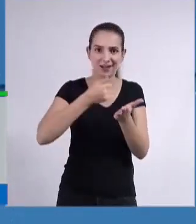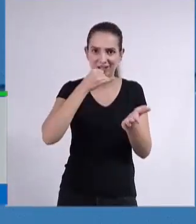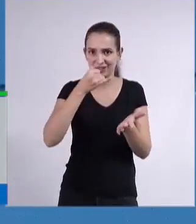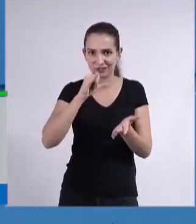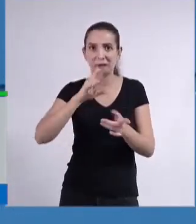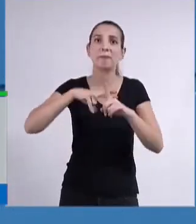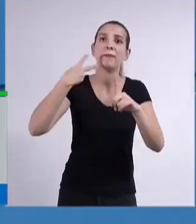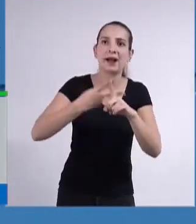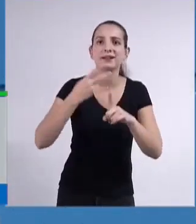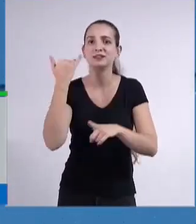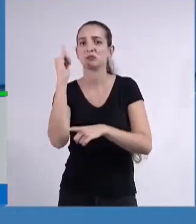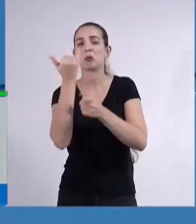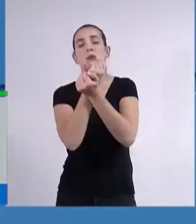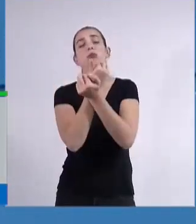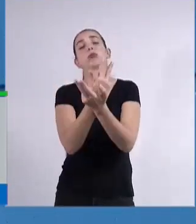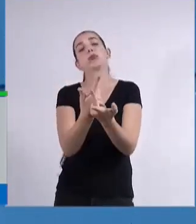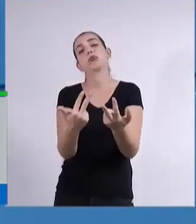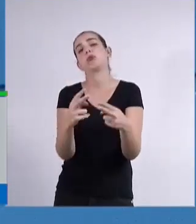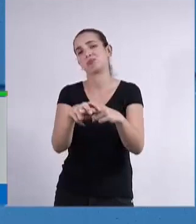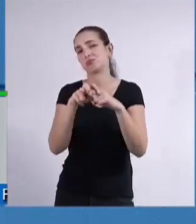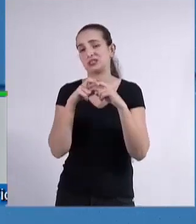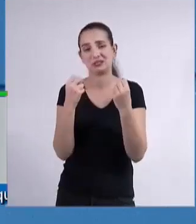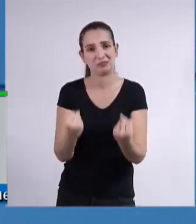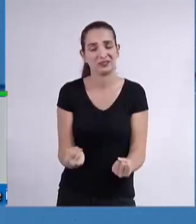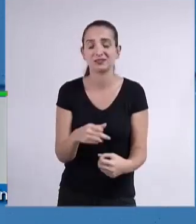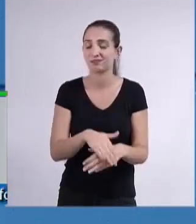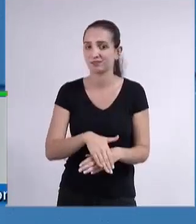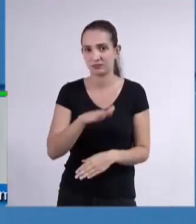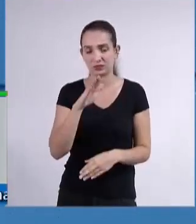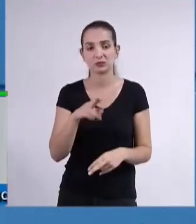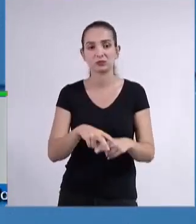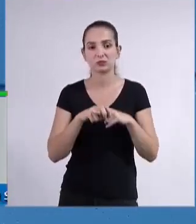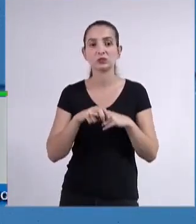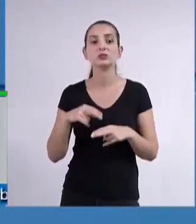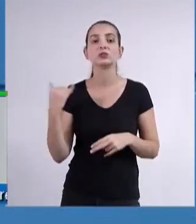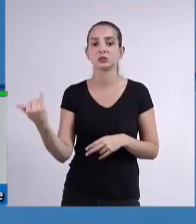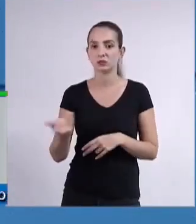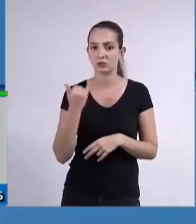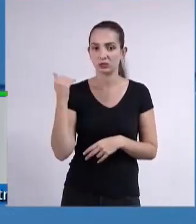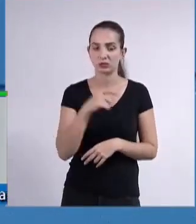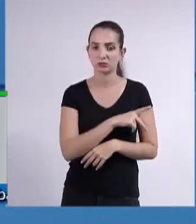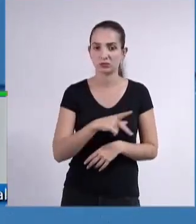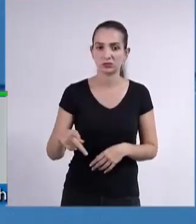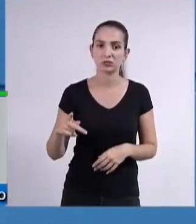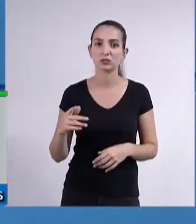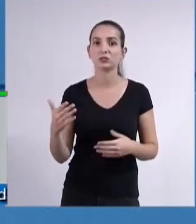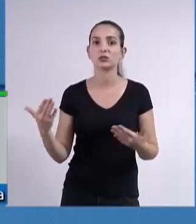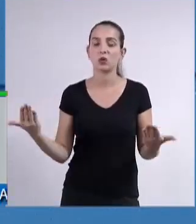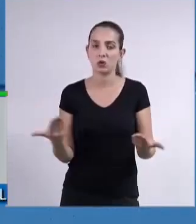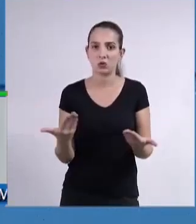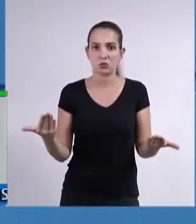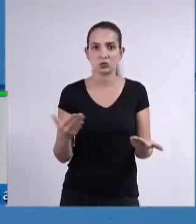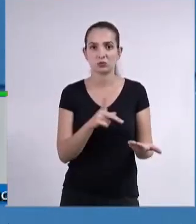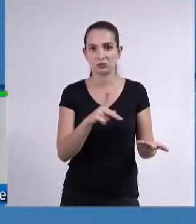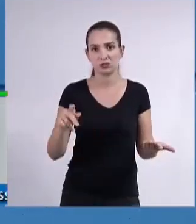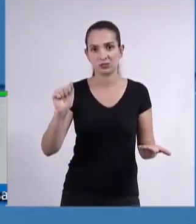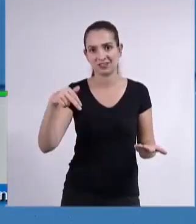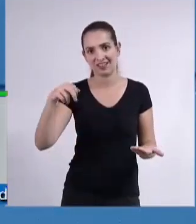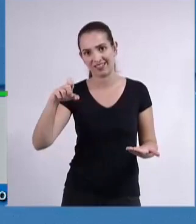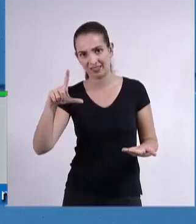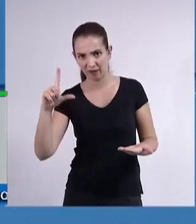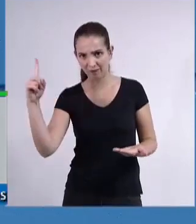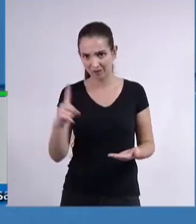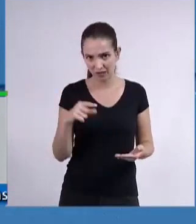etc., que acaba sendo pago por todos. Então, acho que a presença do presidente da ANEEL hoje aqui nessa casa, nos dando